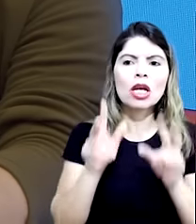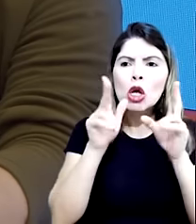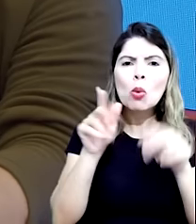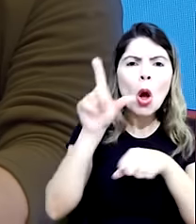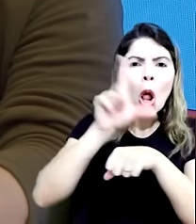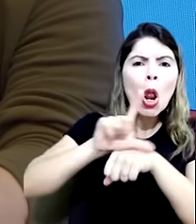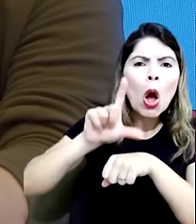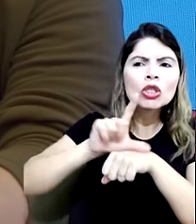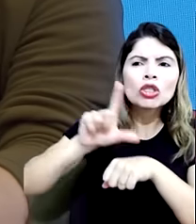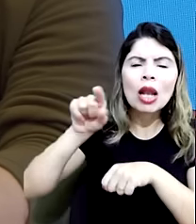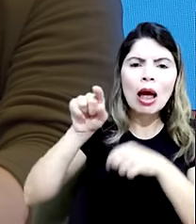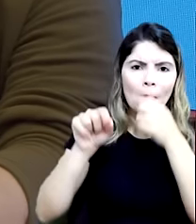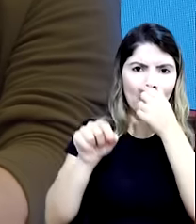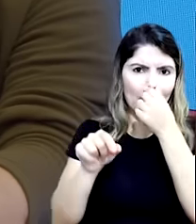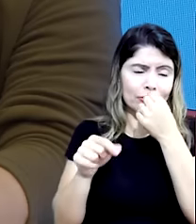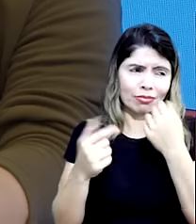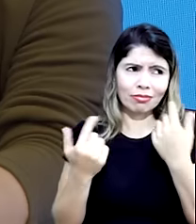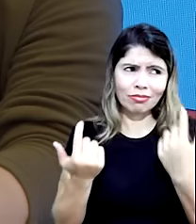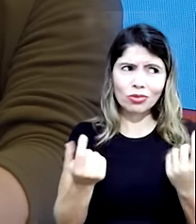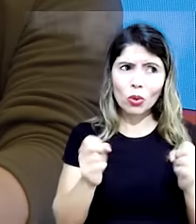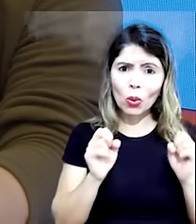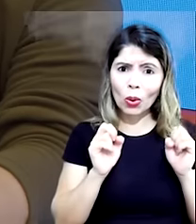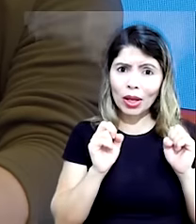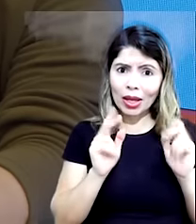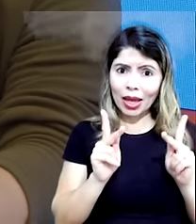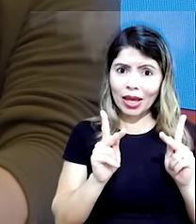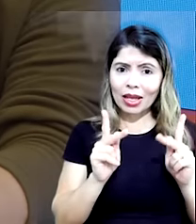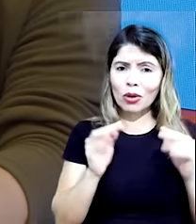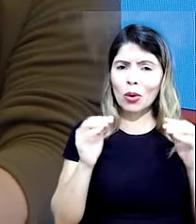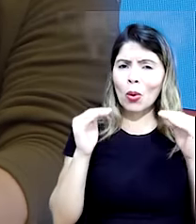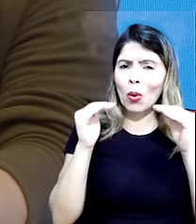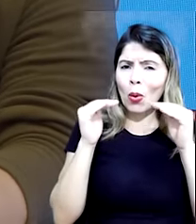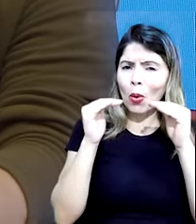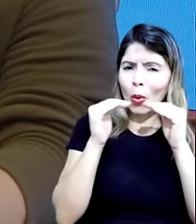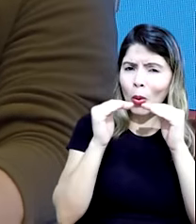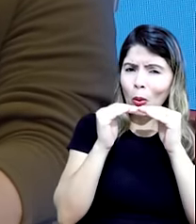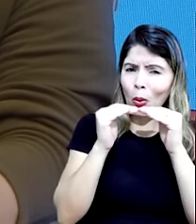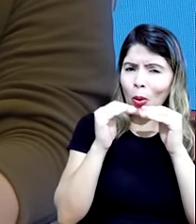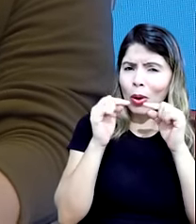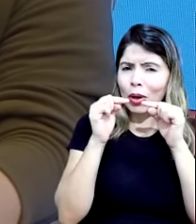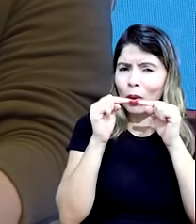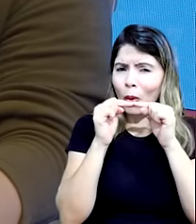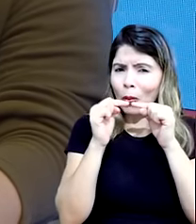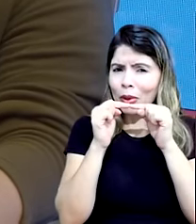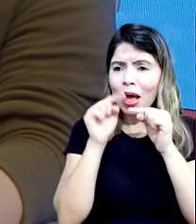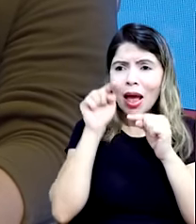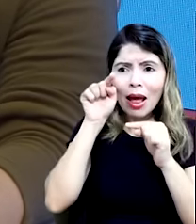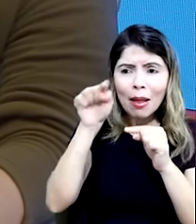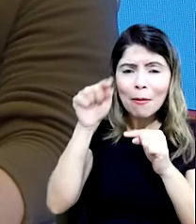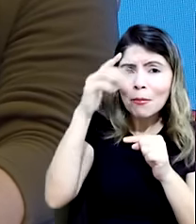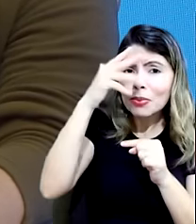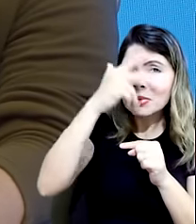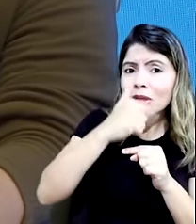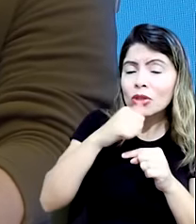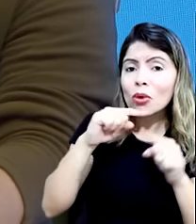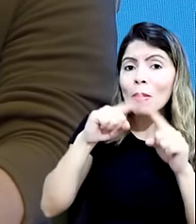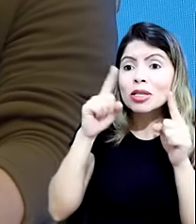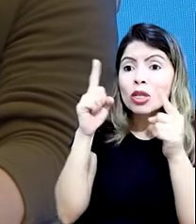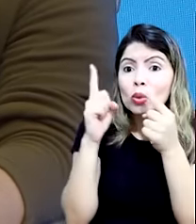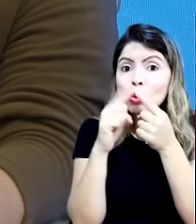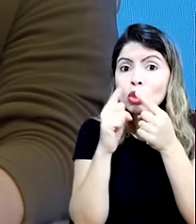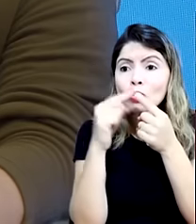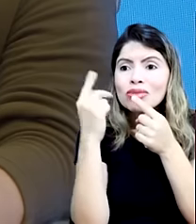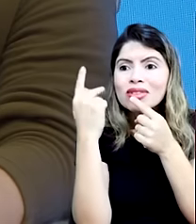cabe é é tá de acordo tá ficou bonito mas às vezes é o estilo é a cara daquele